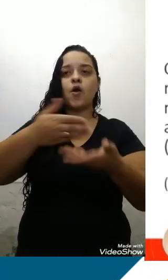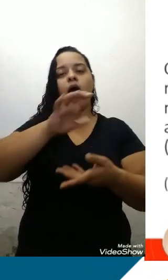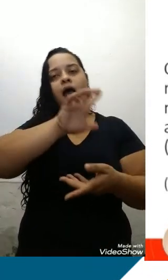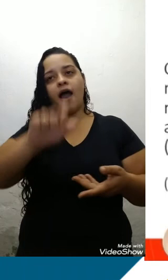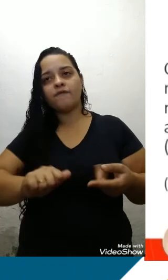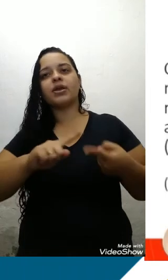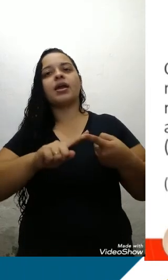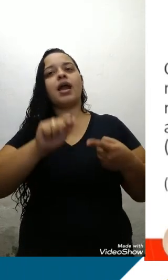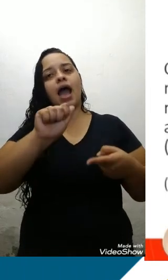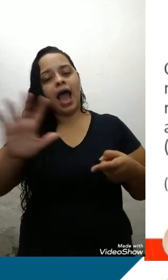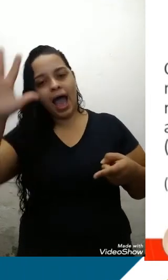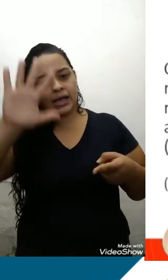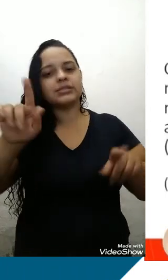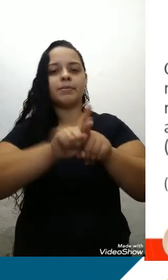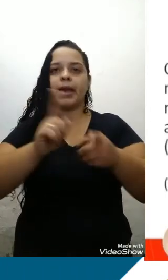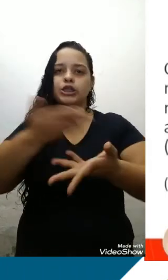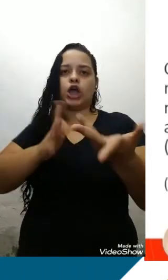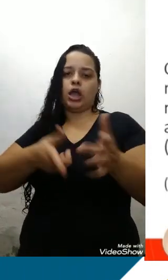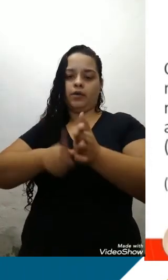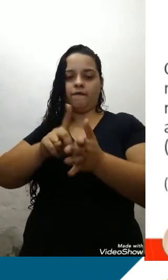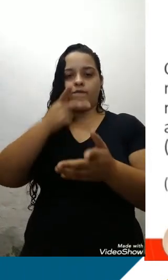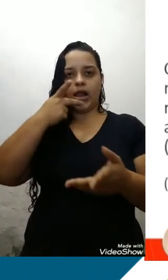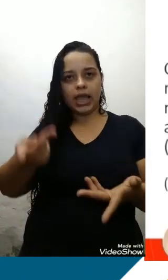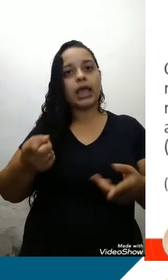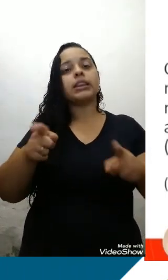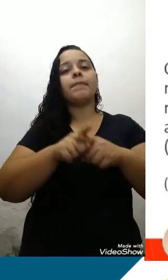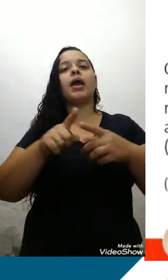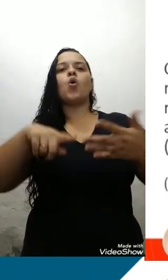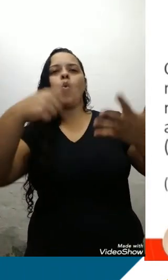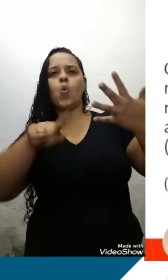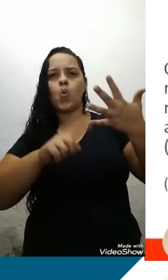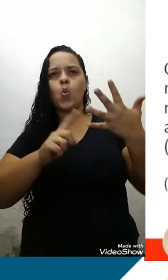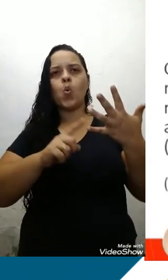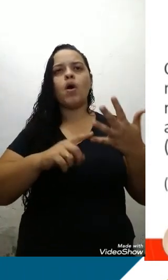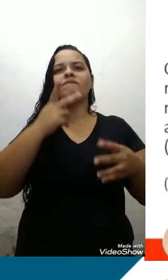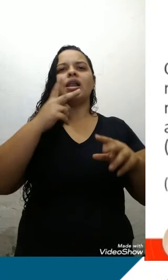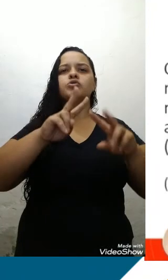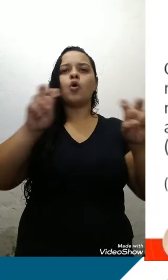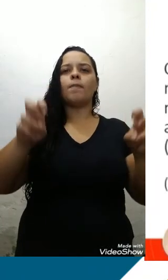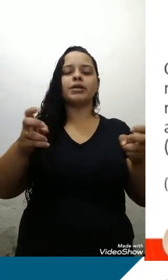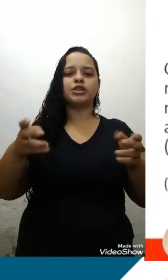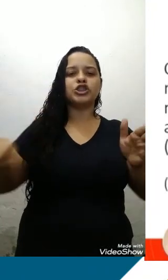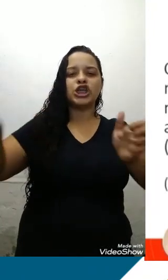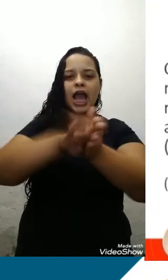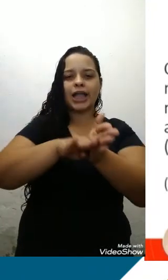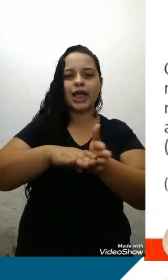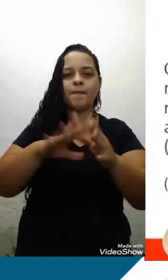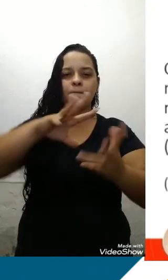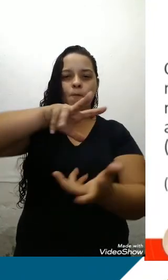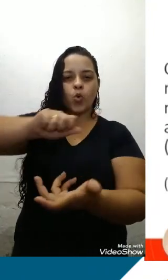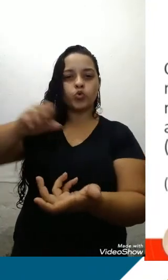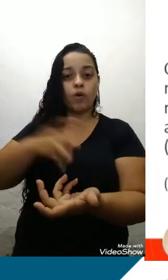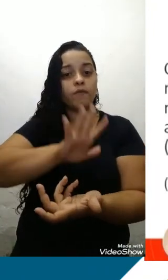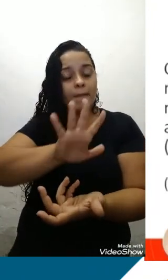a chegada ao Novo Mundo. Novo Mundo em aspas, por quê? Esse mundo não era novo, ele já existia, como vocês viram no capítulo